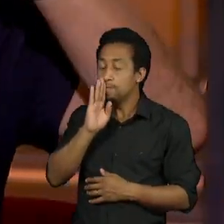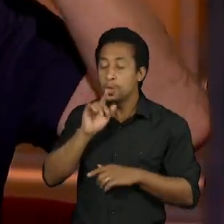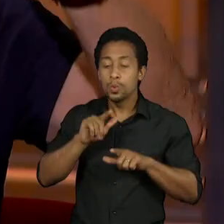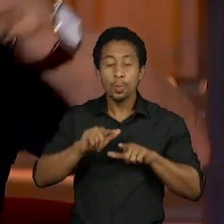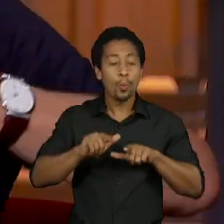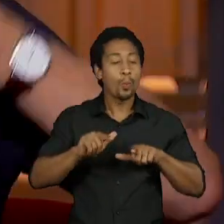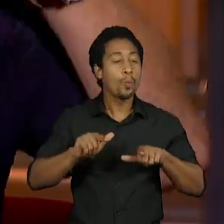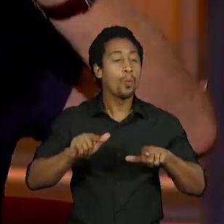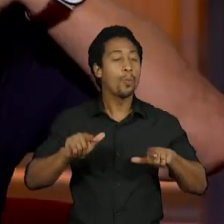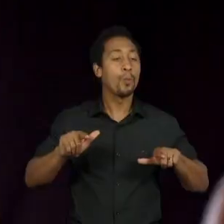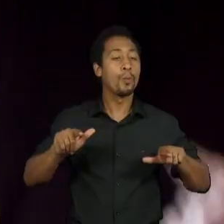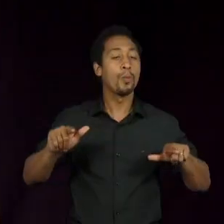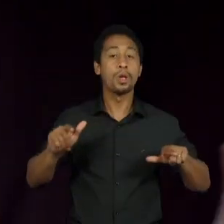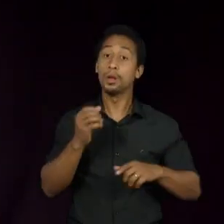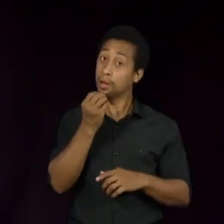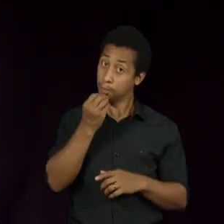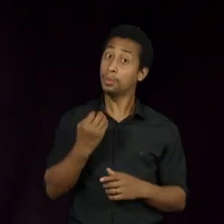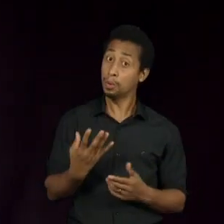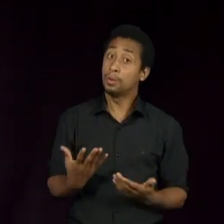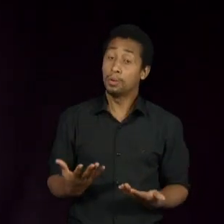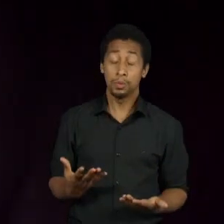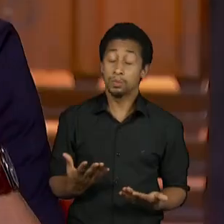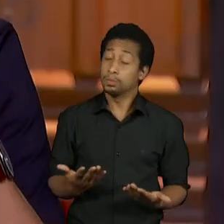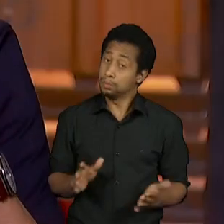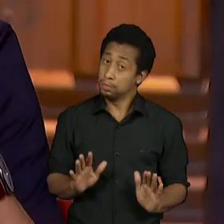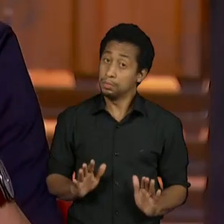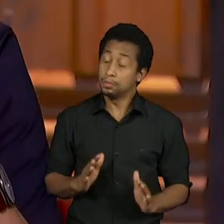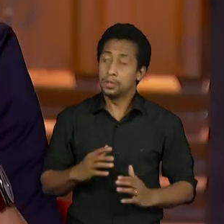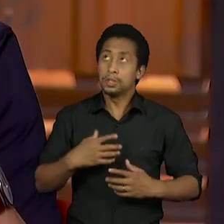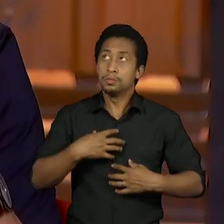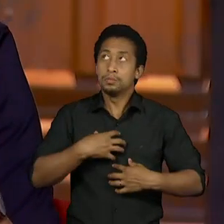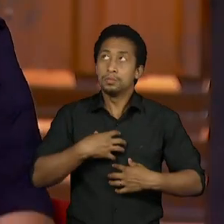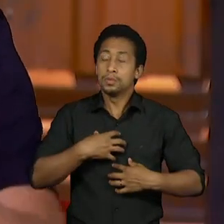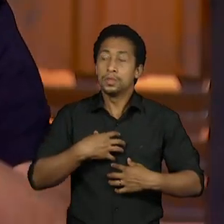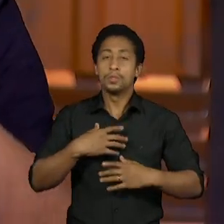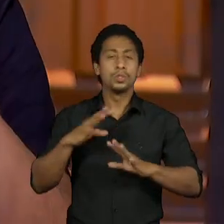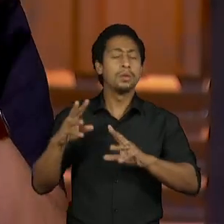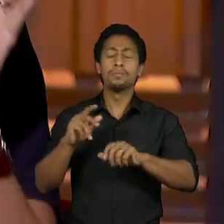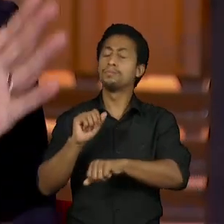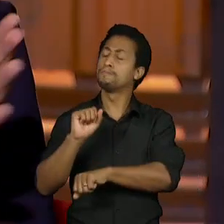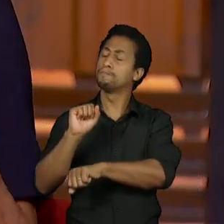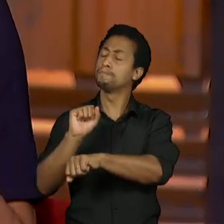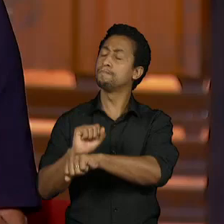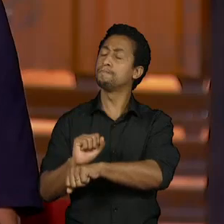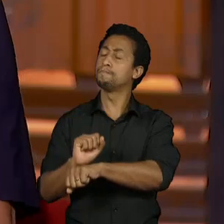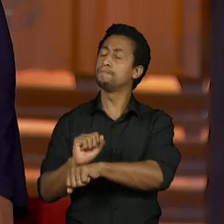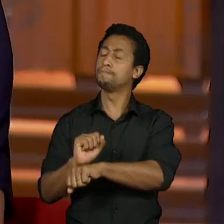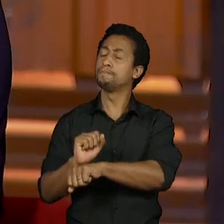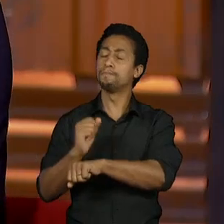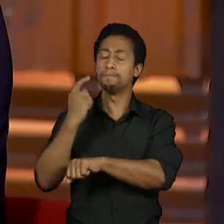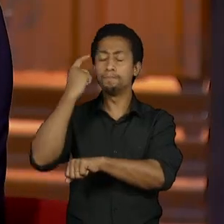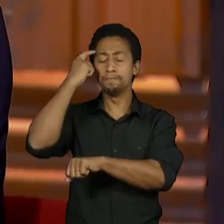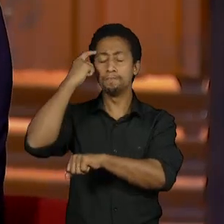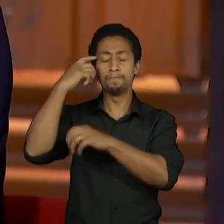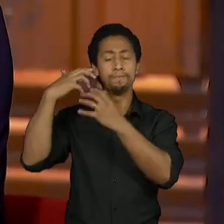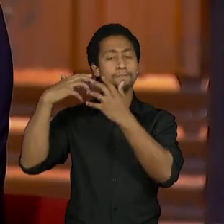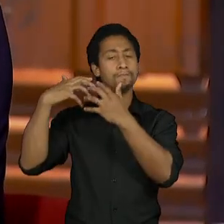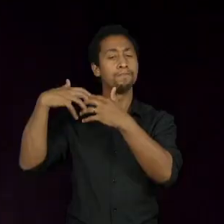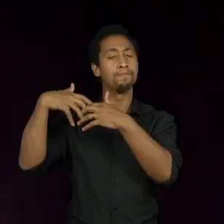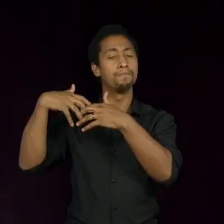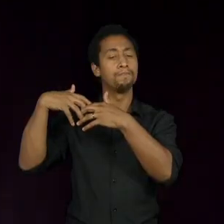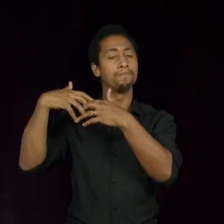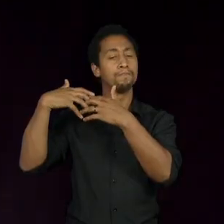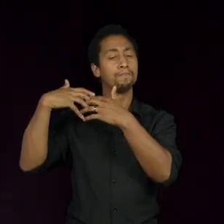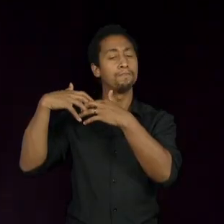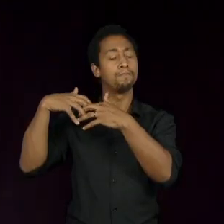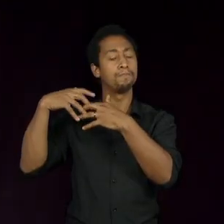coisas já estão funcionando permanentemente. Você para tudo... E você, só então você pode estar diante de